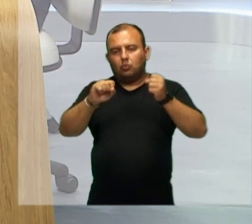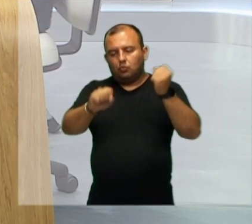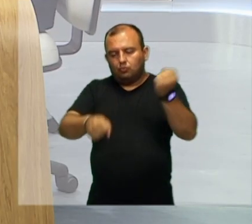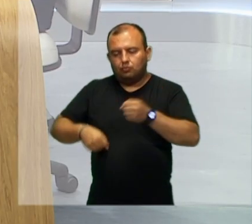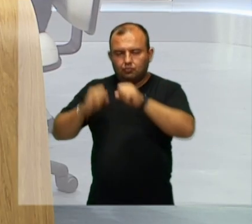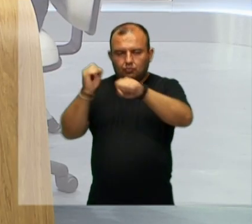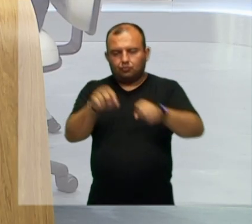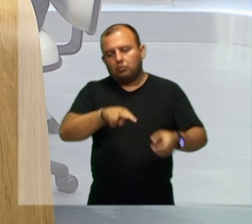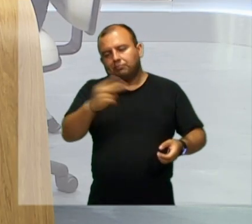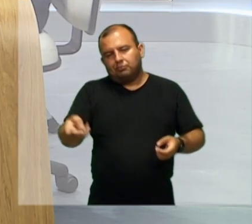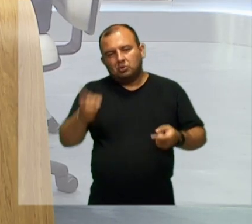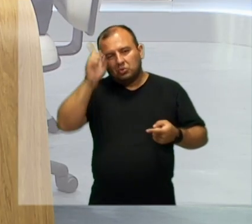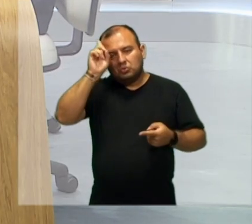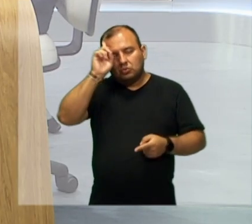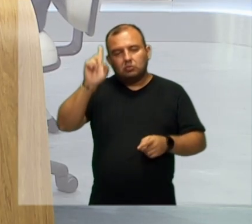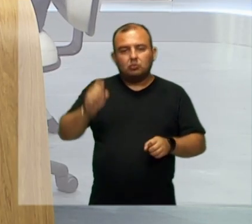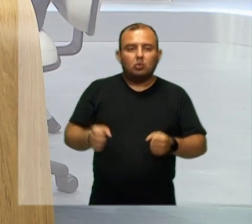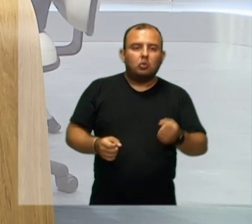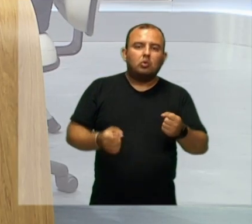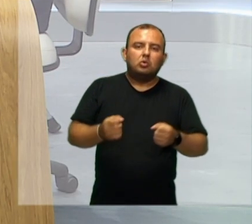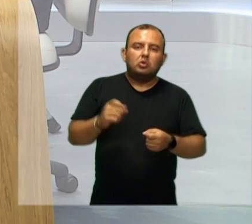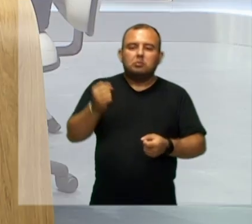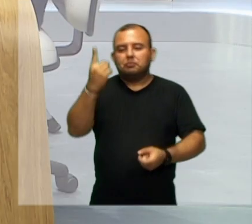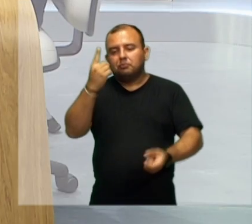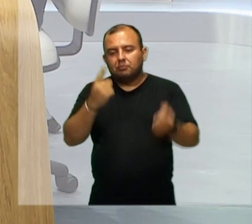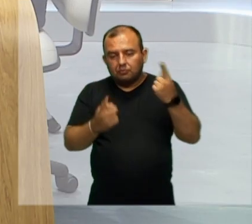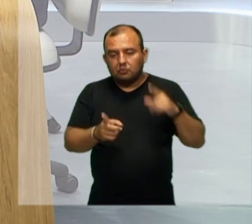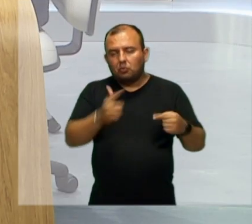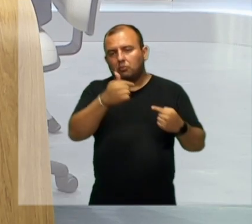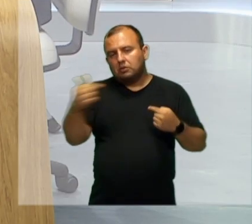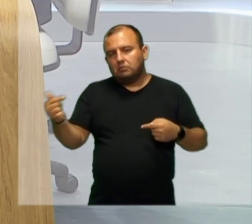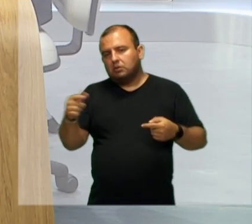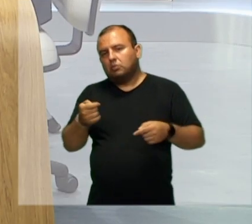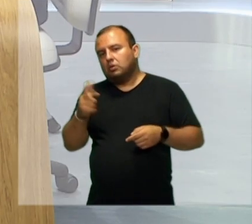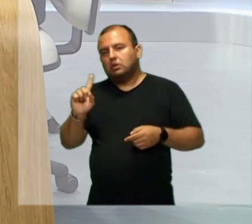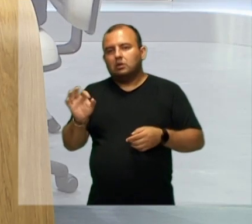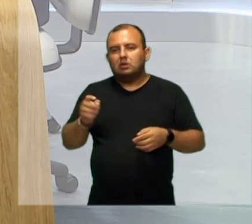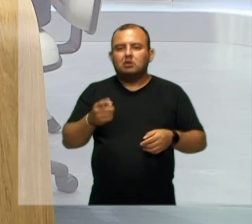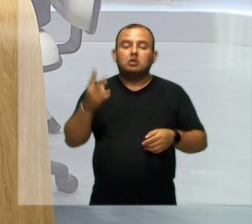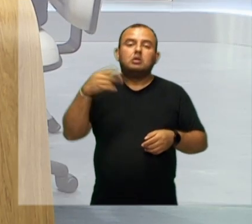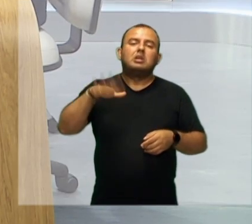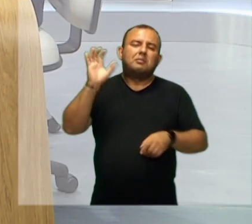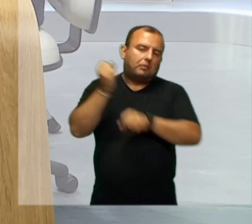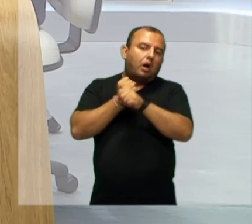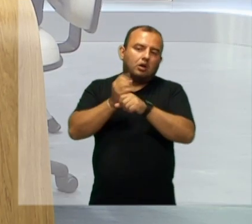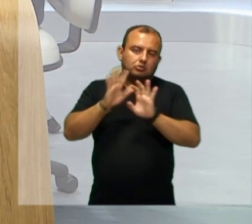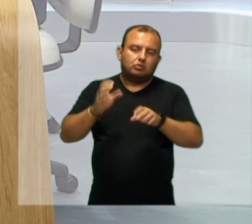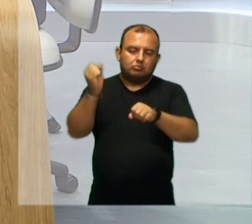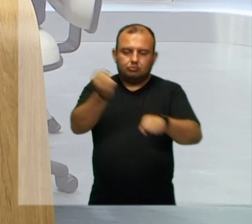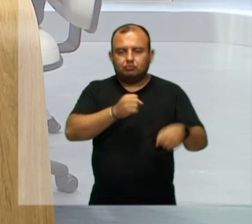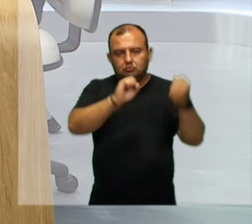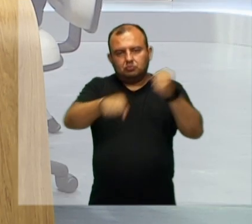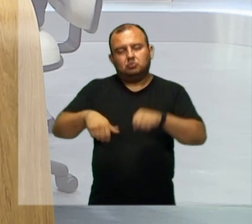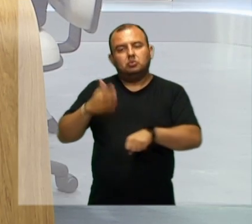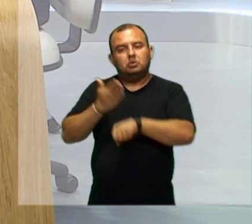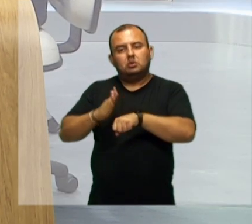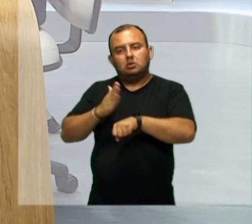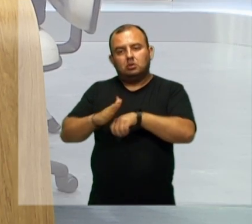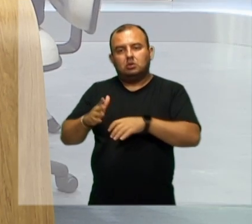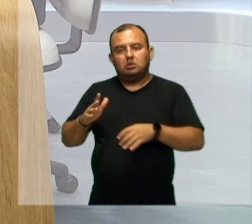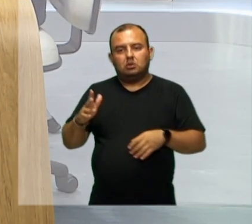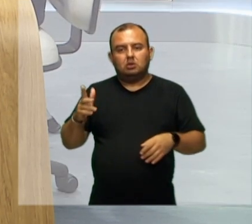sem virar. E aí, fiquei uma semana sem virar. Hoje já tem mais de anos que eu não viro mais nos meus treinamentos. Como